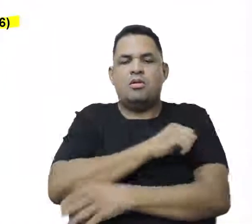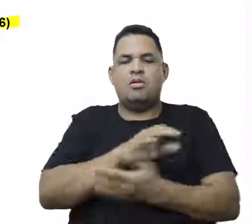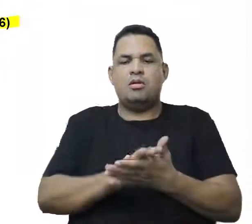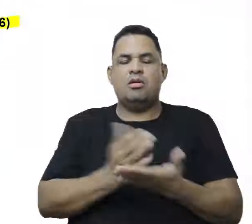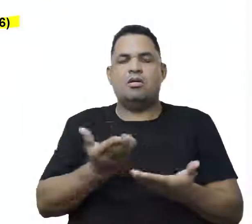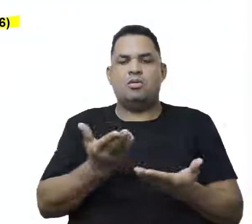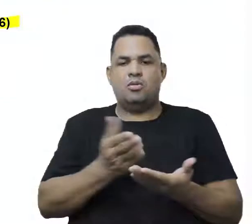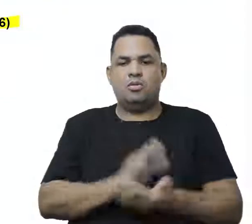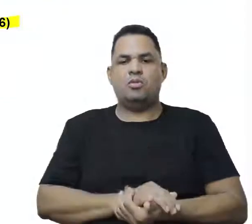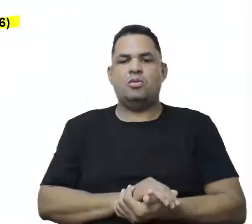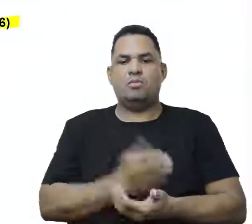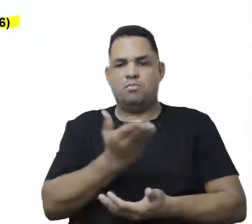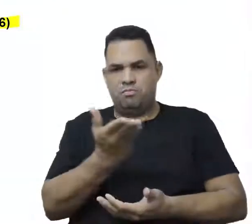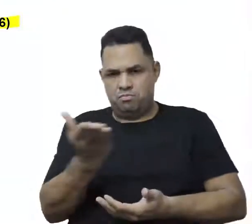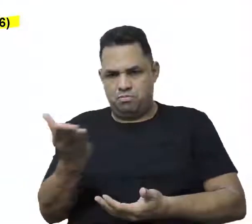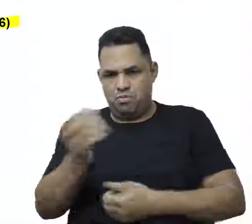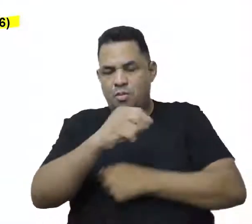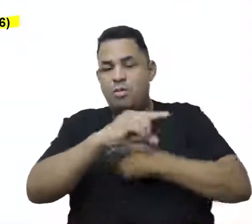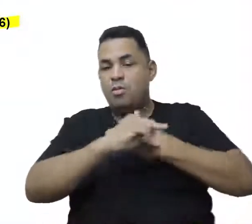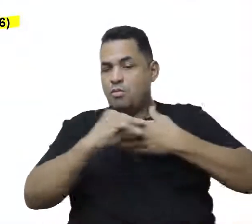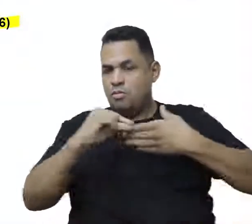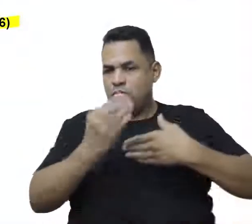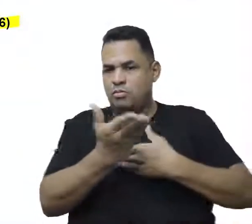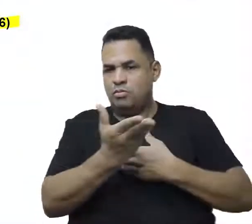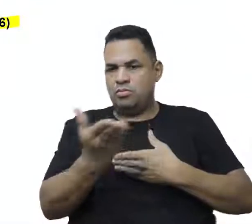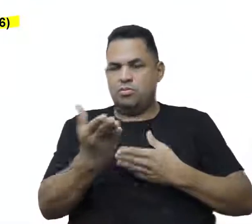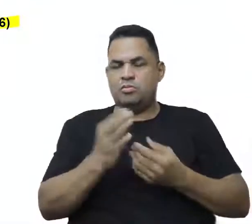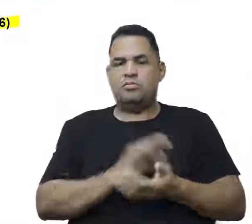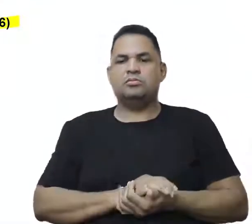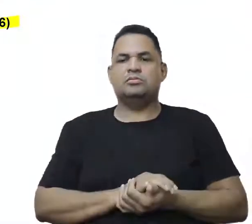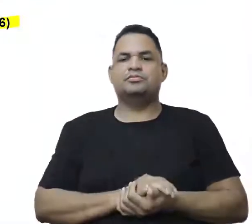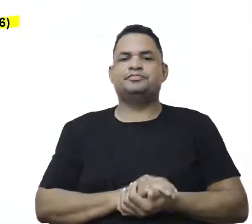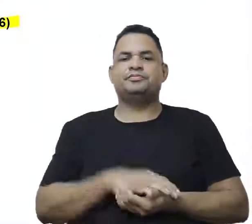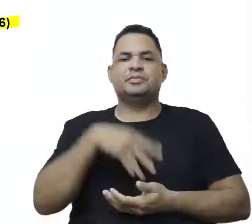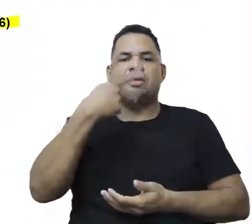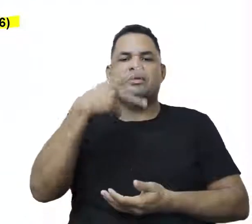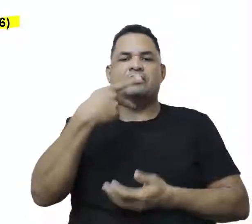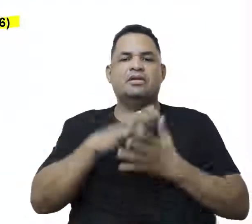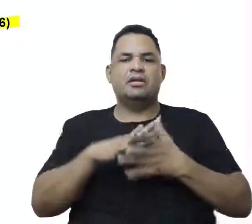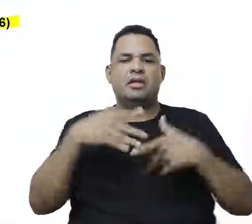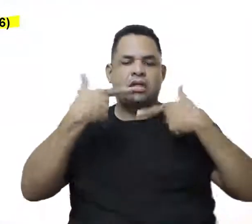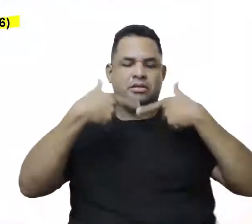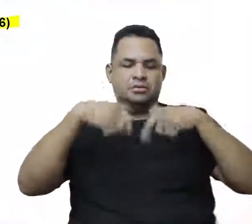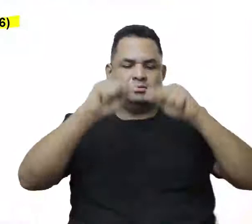e Topacano, né? Que vai falar sobre essa linguagem